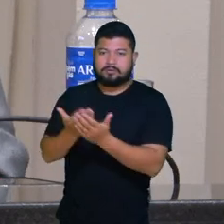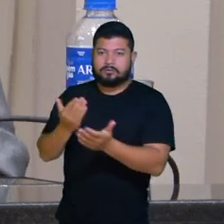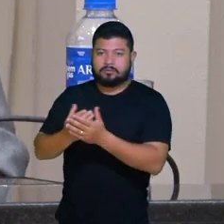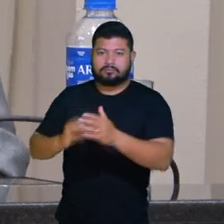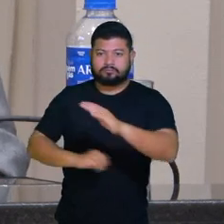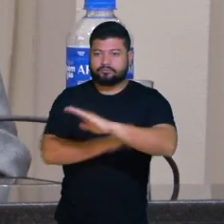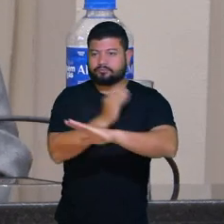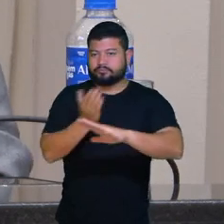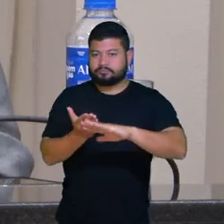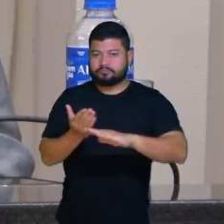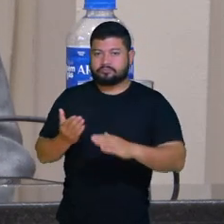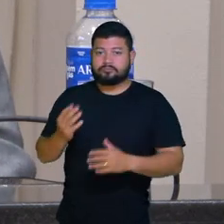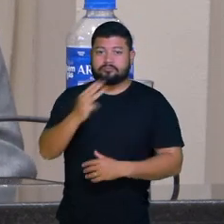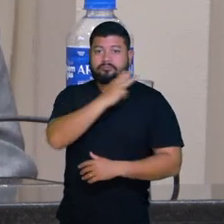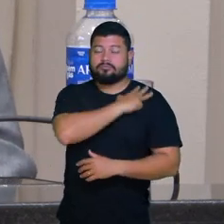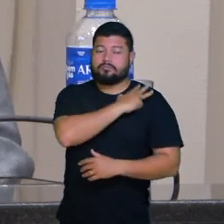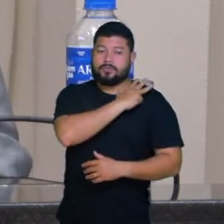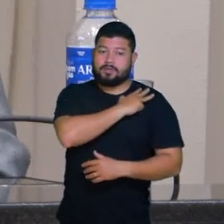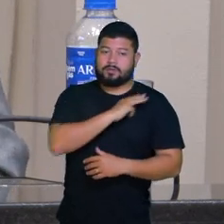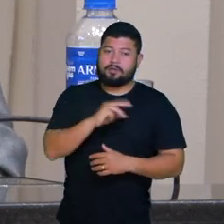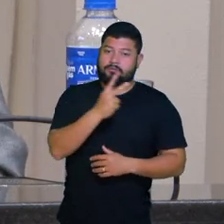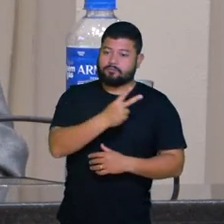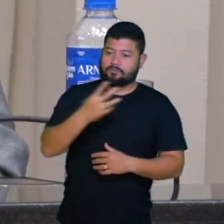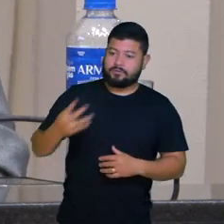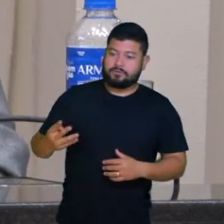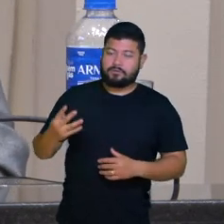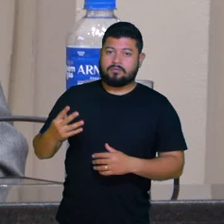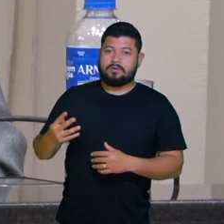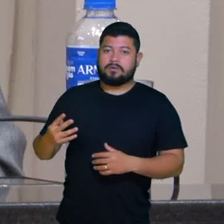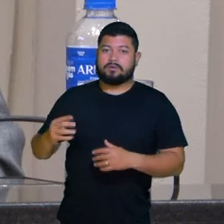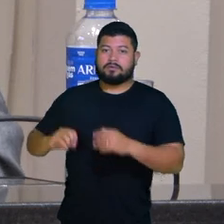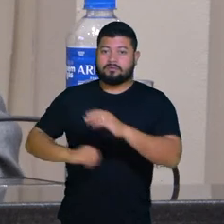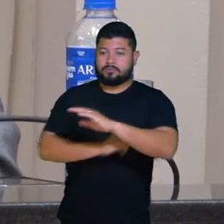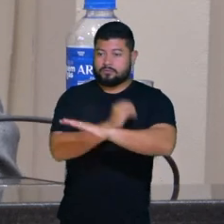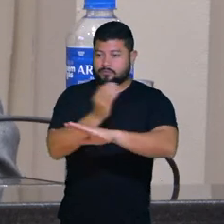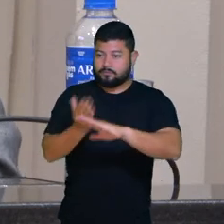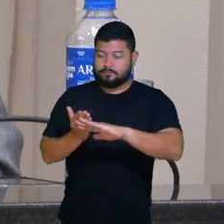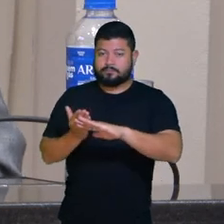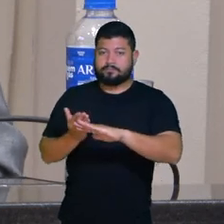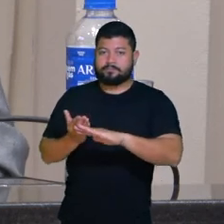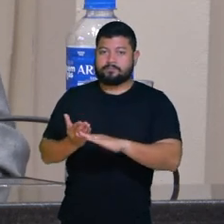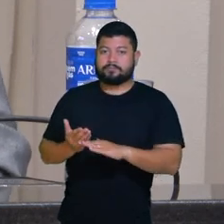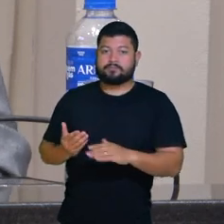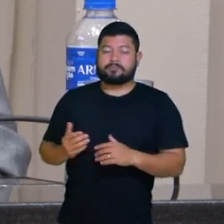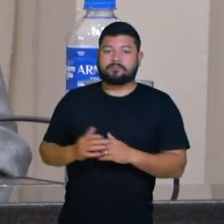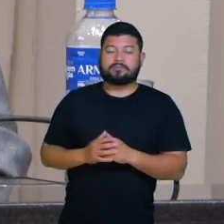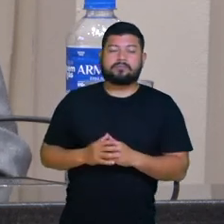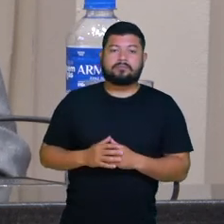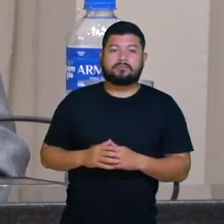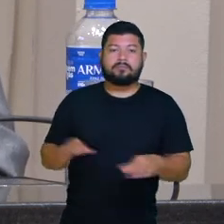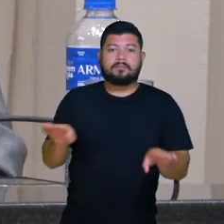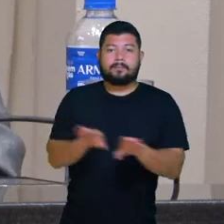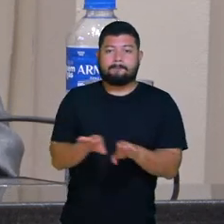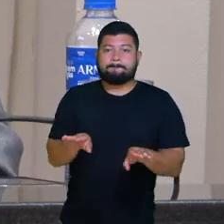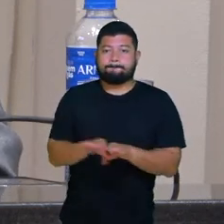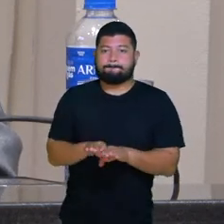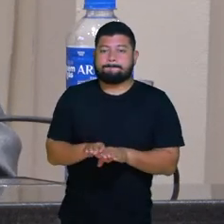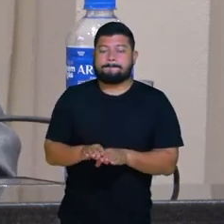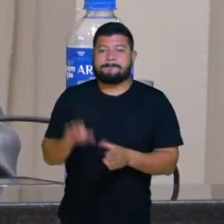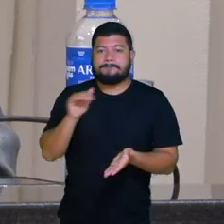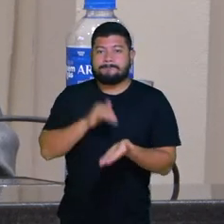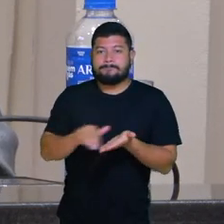médio em tempo integral 24 e 19 de ensino médio em período integral também e também o a secretaria